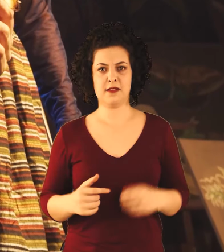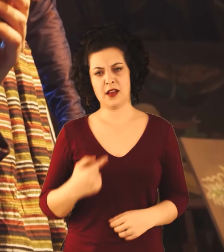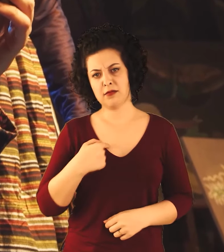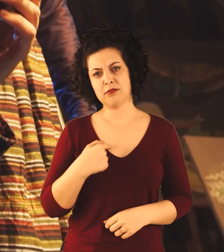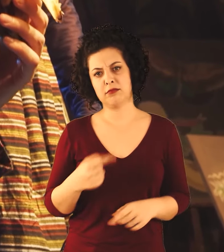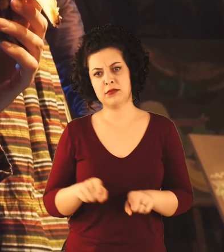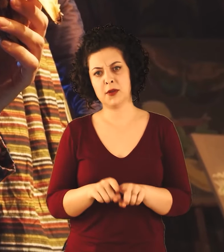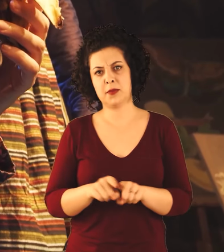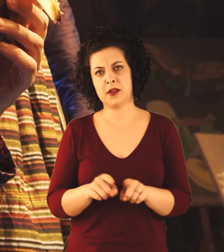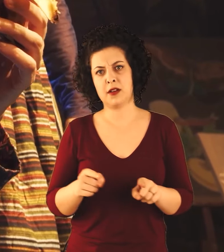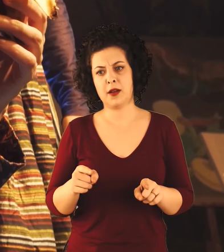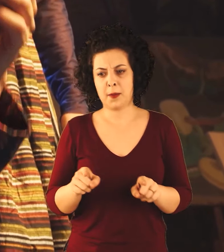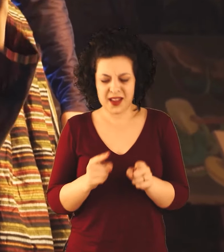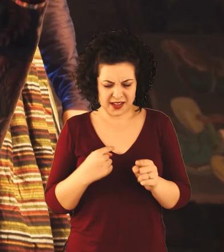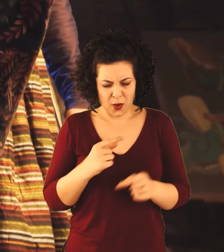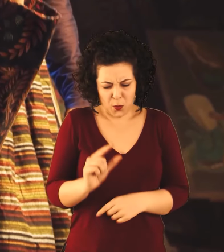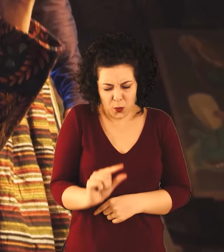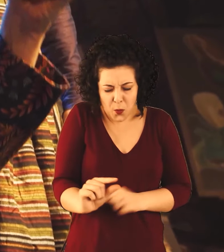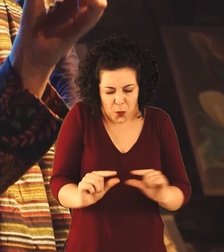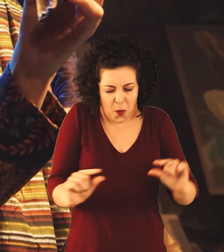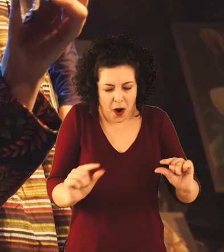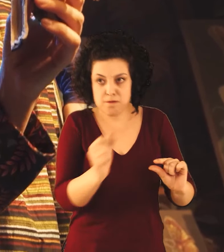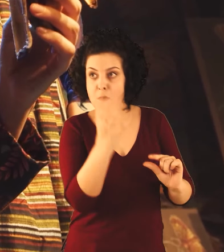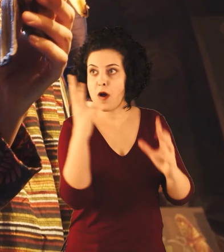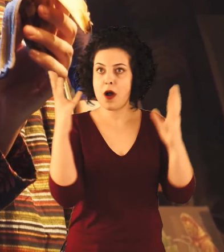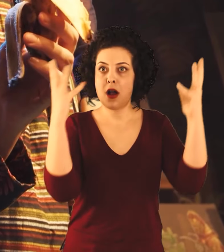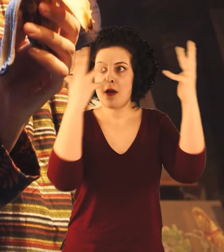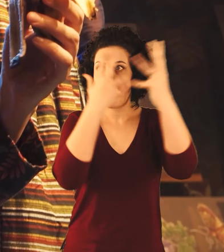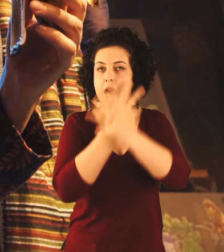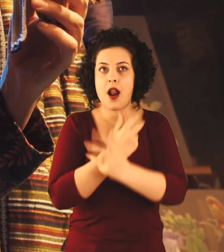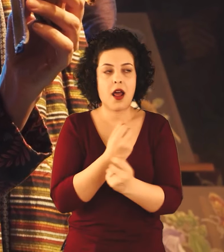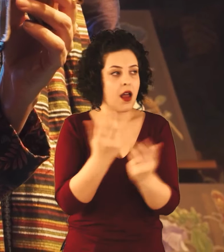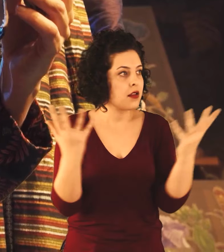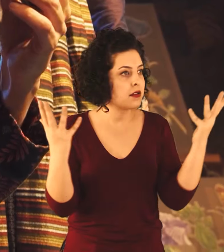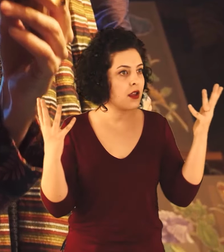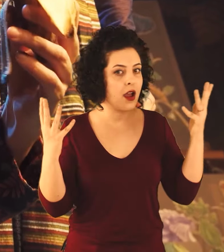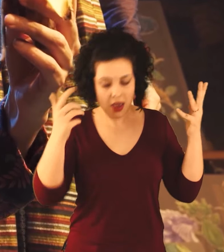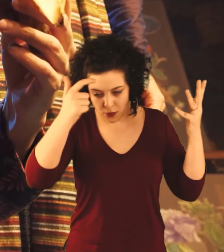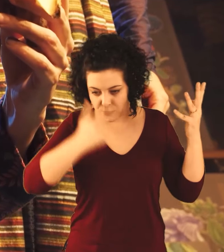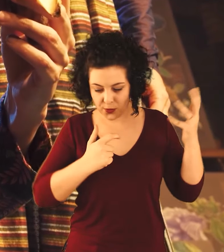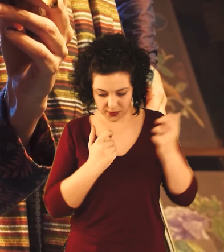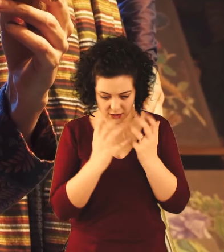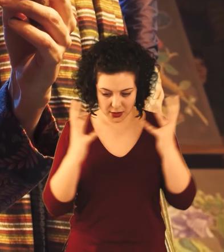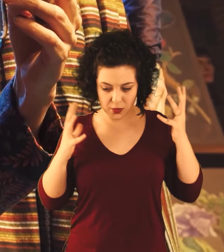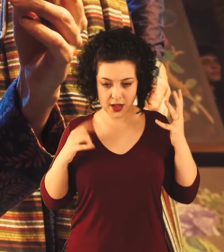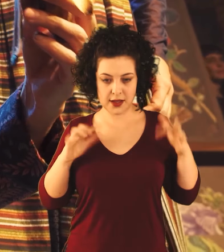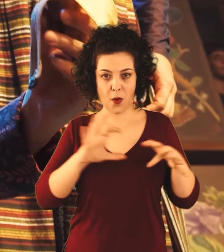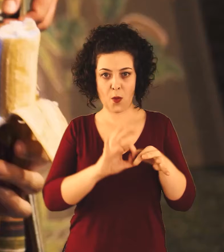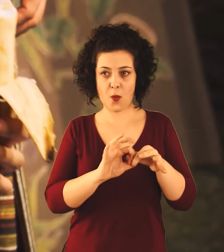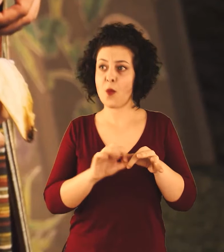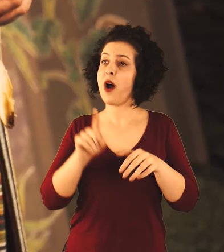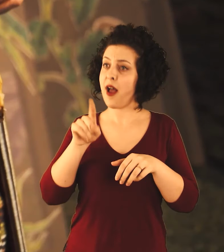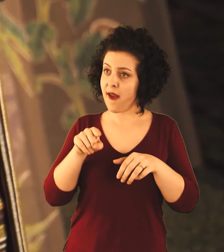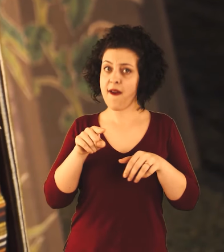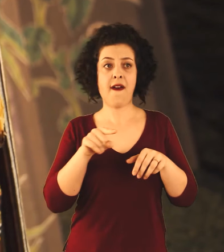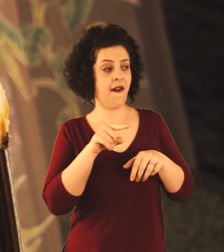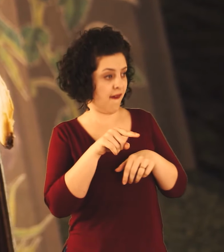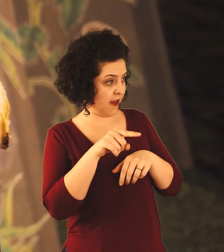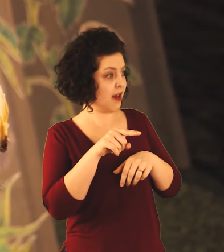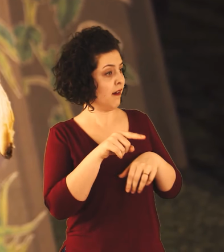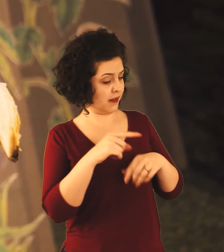E eu também, mesmo minúscula diante de tanta beleza. Eu sou a natureza. Você é a